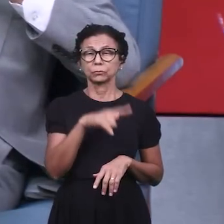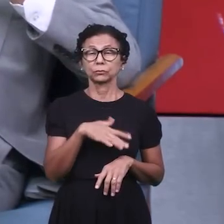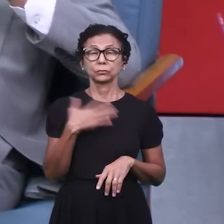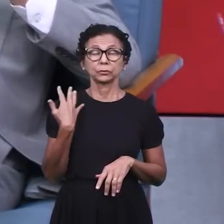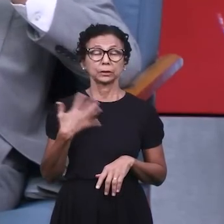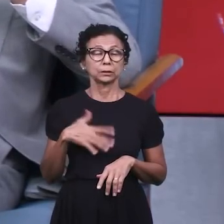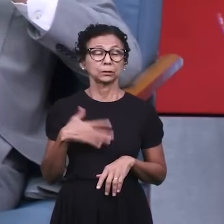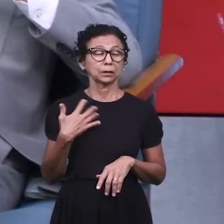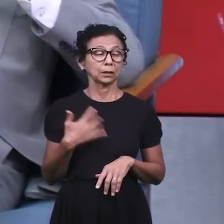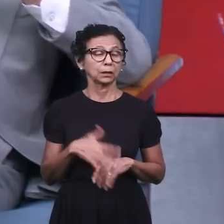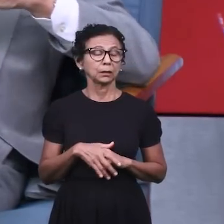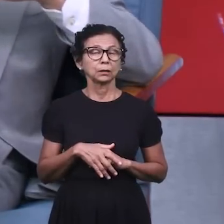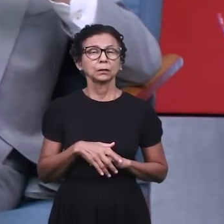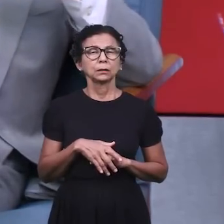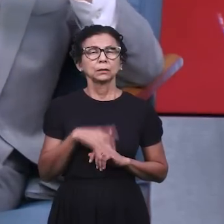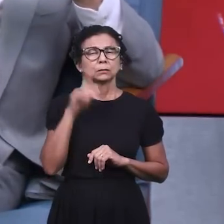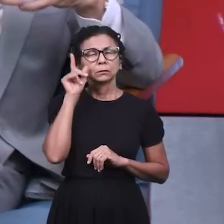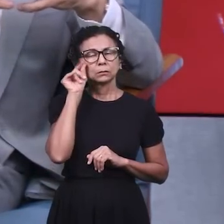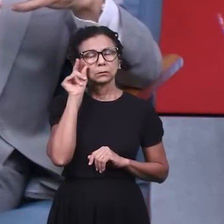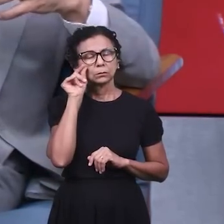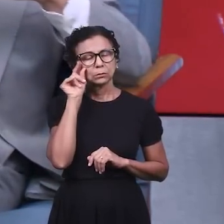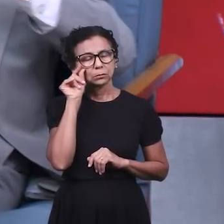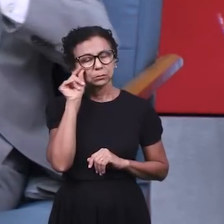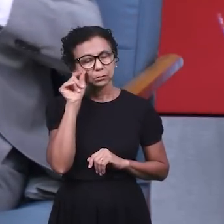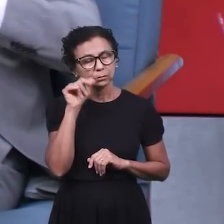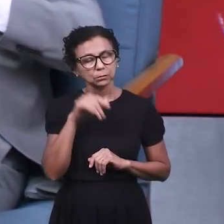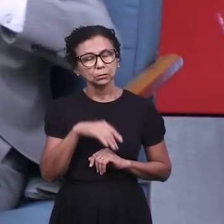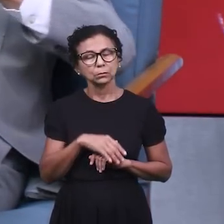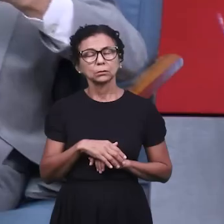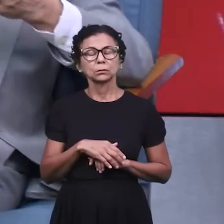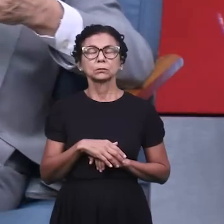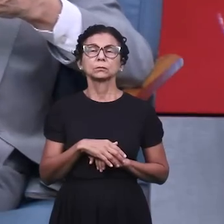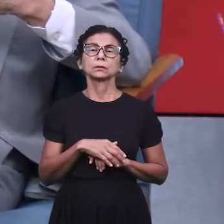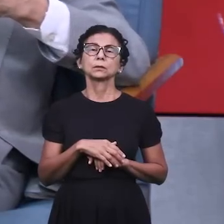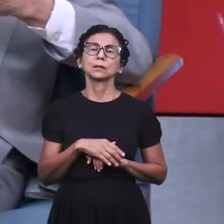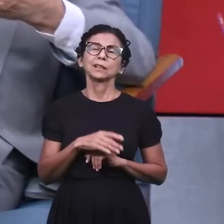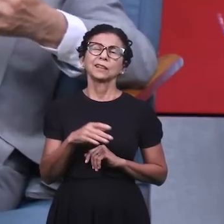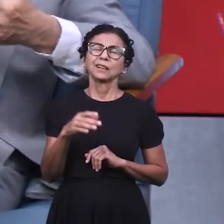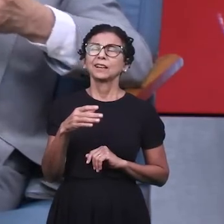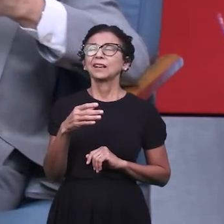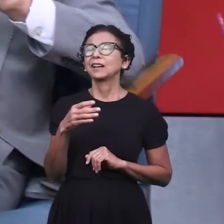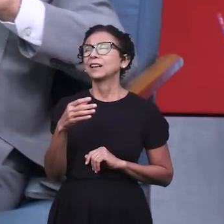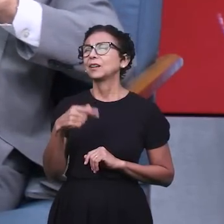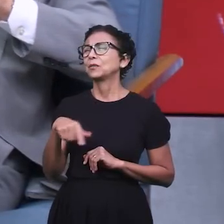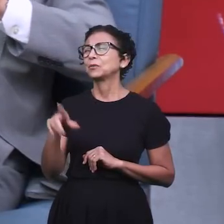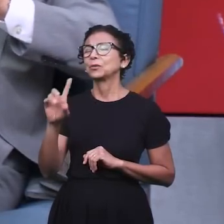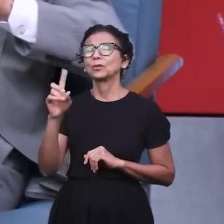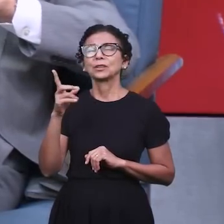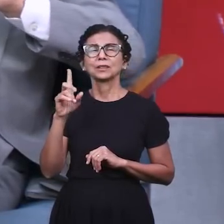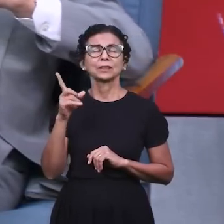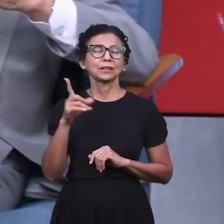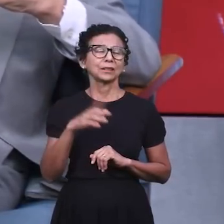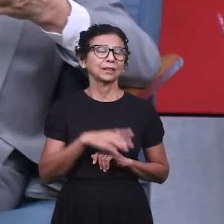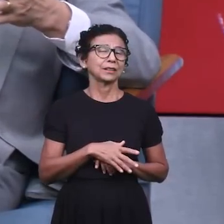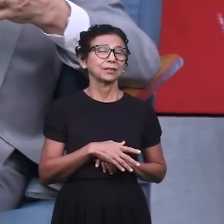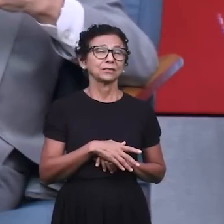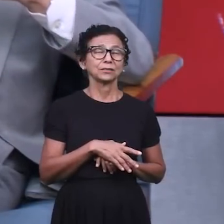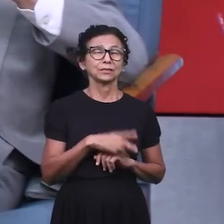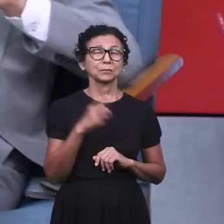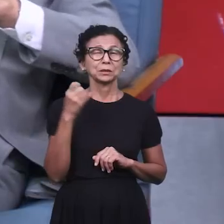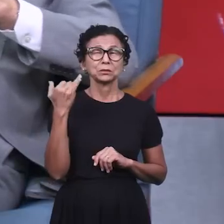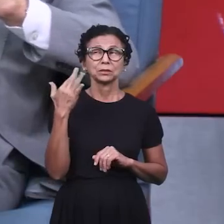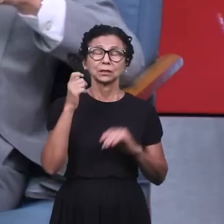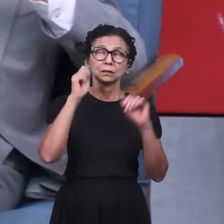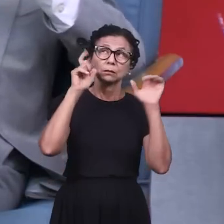tendência sua daquilo que seria, não pelo cansaço, mas às vezes é mais cômodo ficar, é mais cômodo não